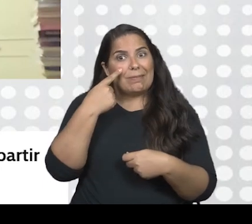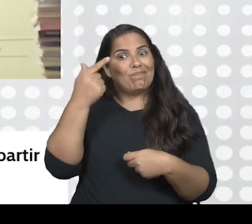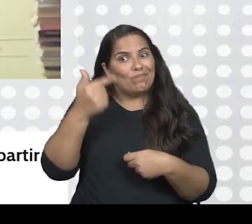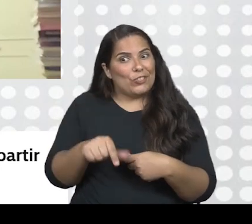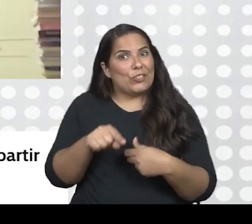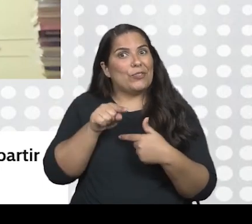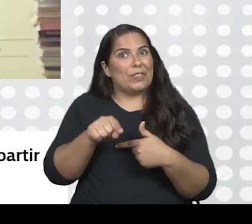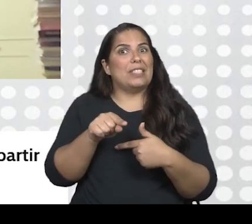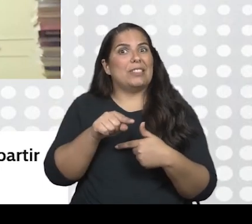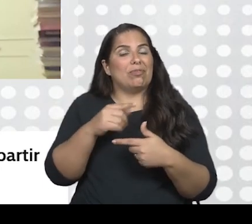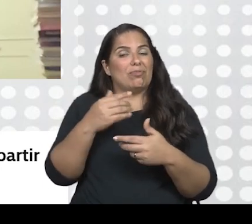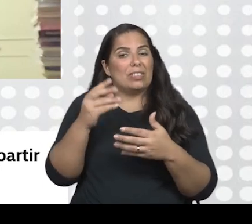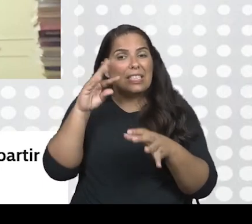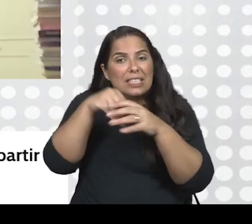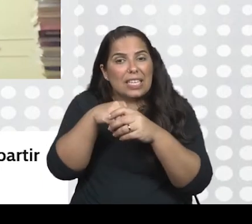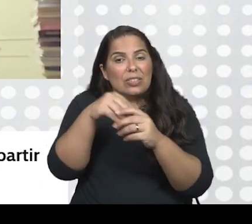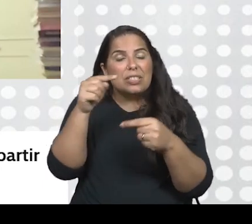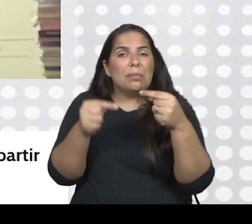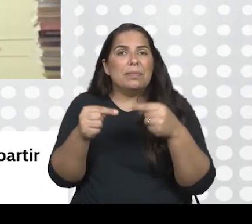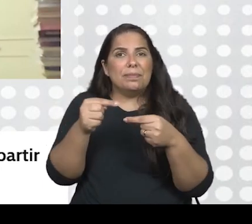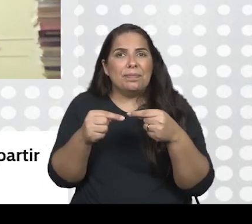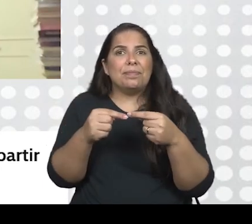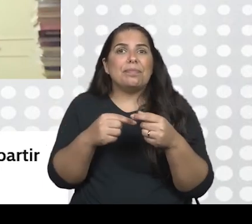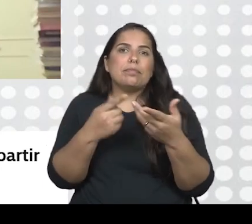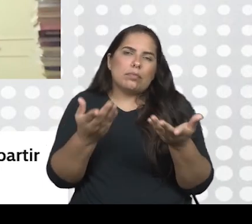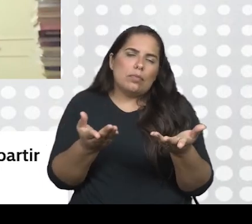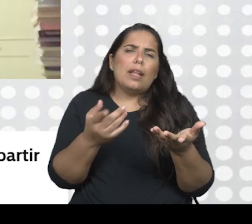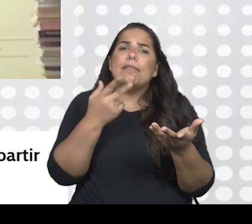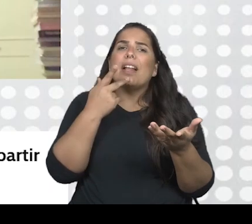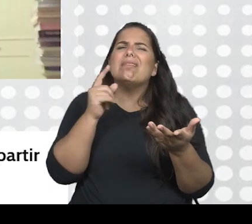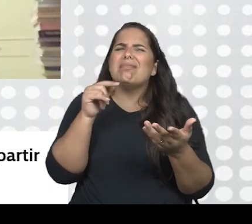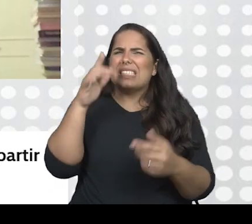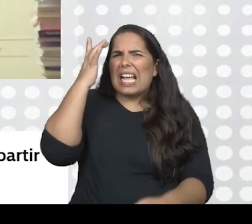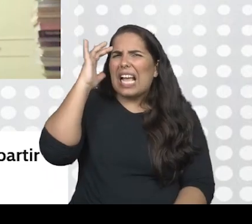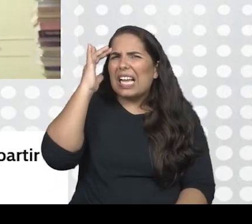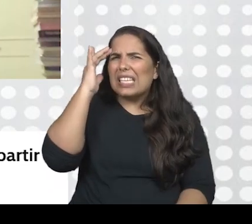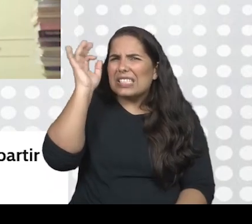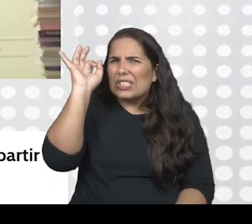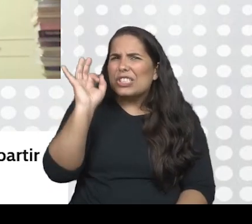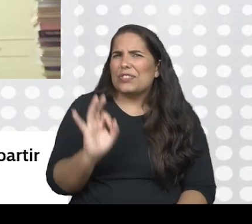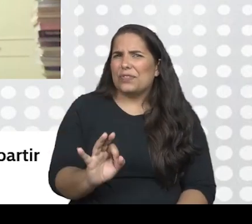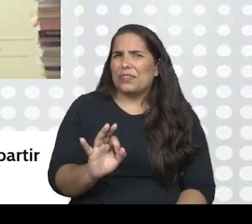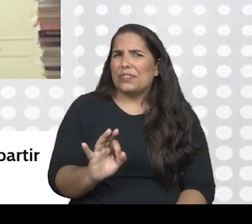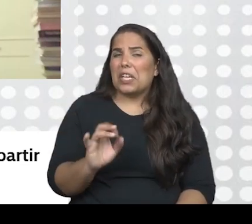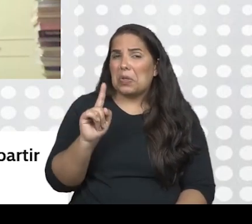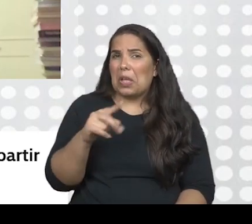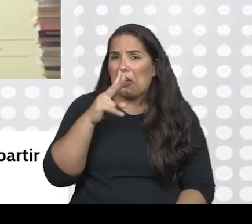essa perspectiva contida naquela política. E aí fica a polêmica. Será que, de fato, fortalecer uma